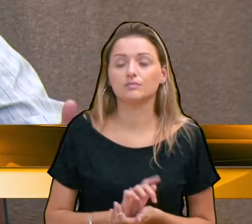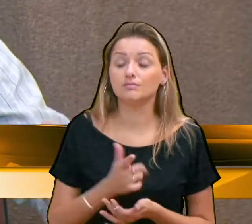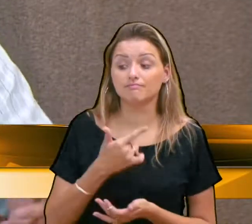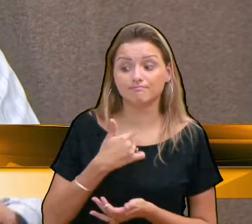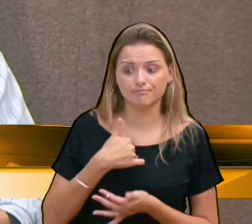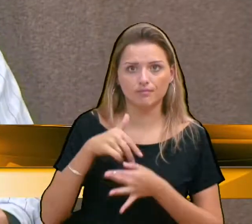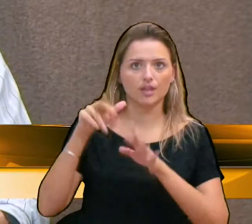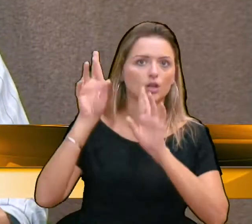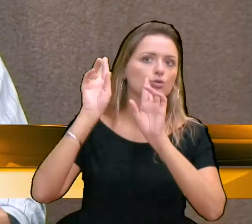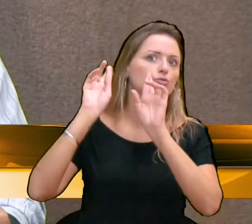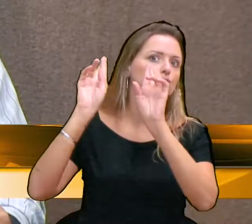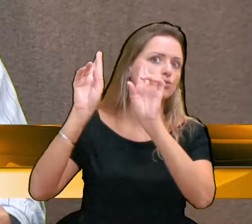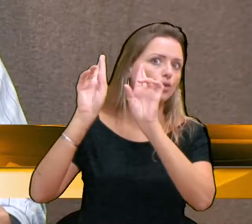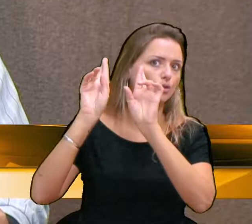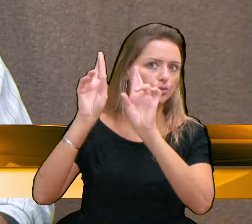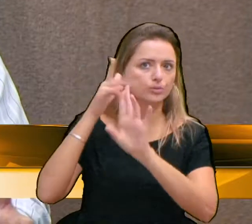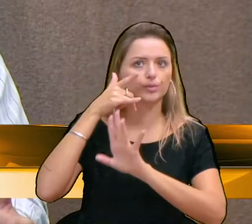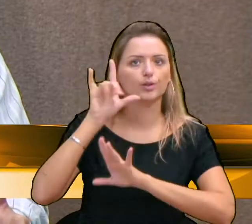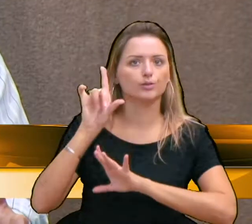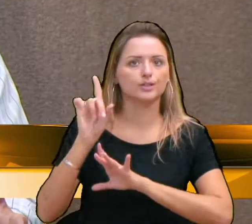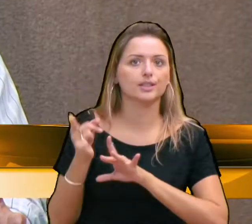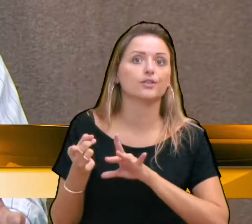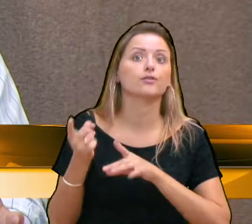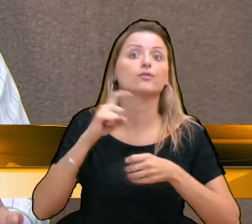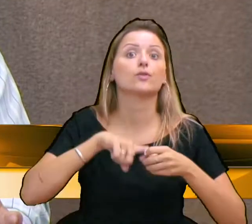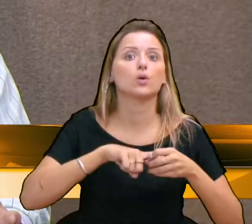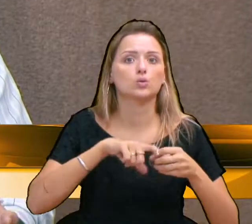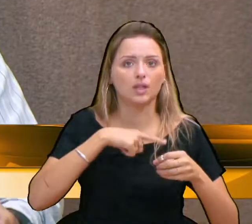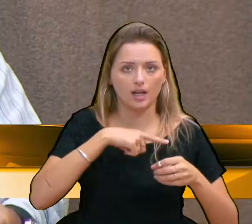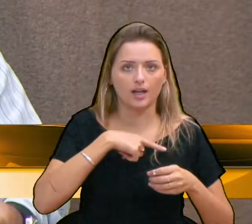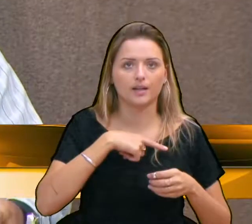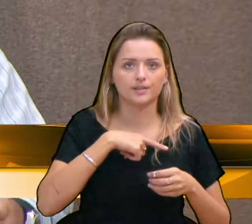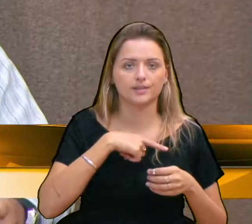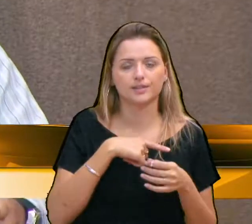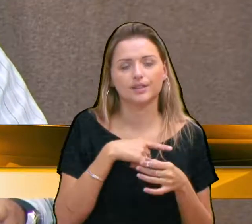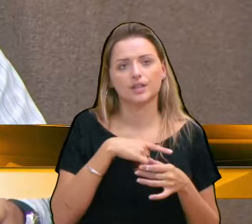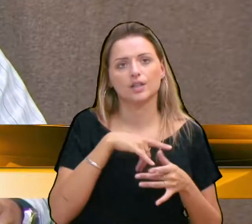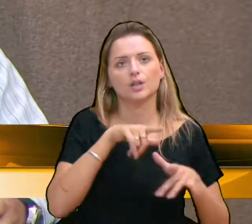espero que tenha como reverter, porque eu não quero acreditar que isso possa